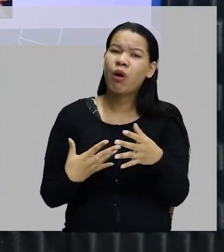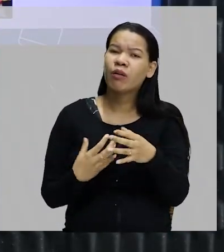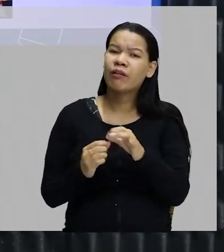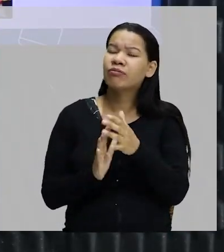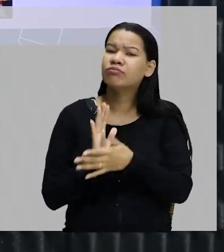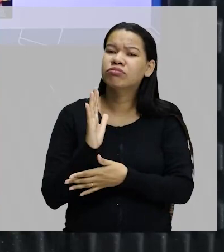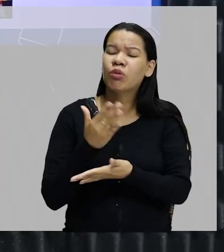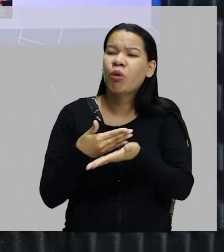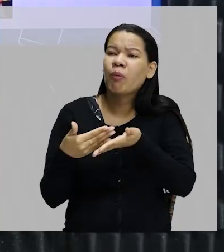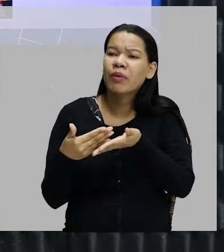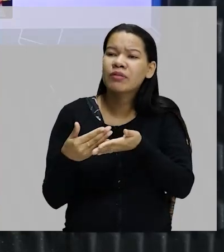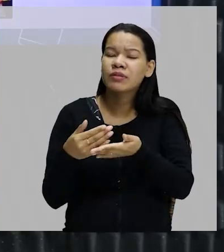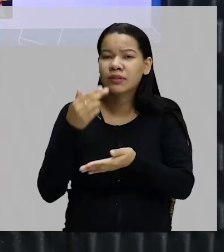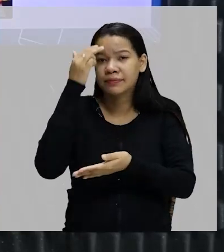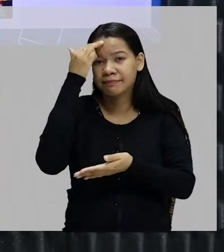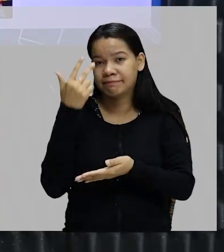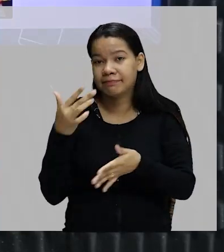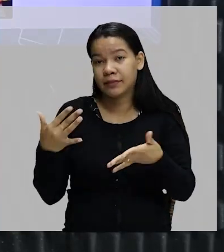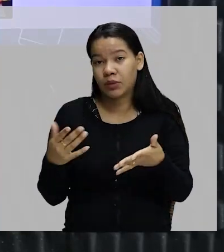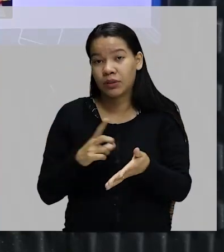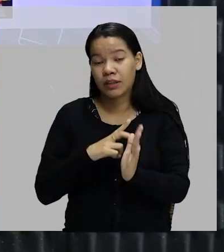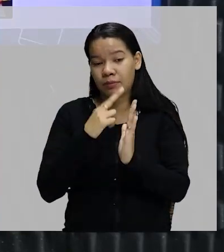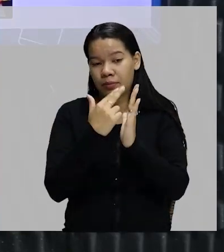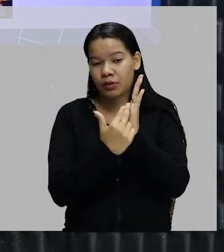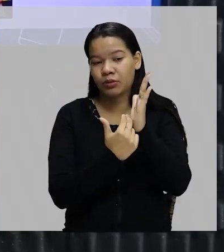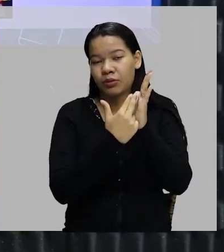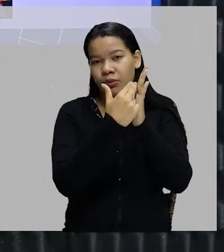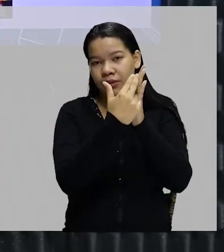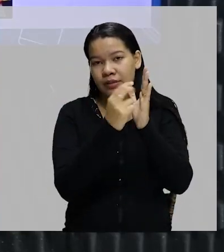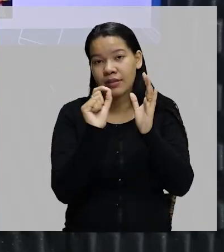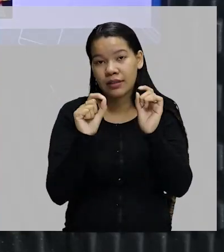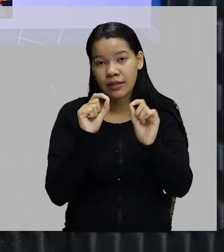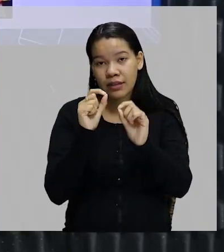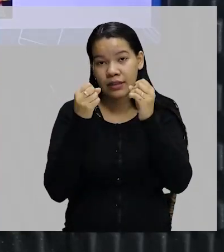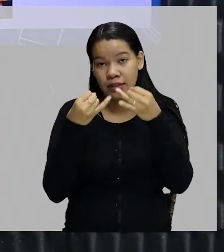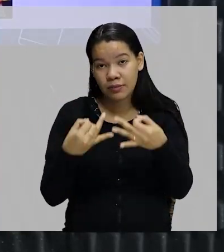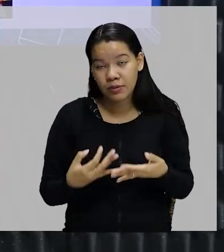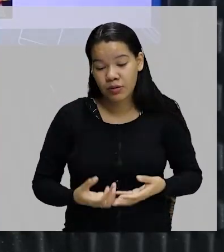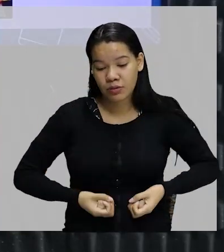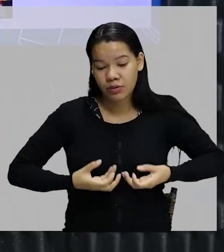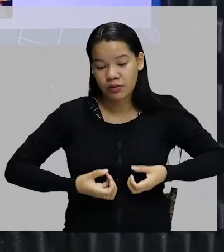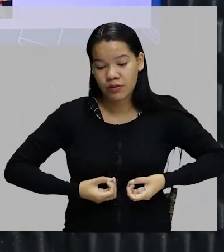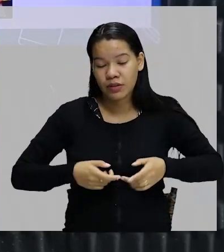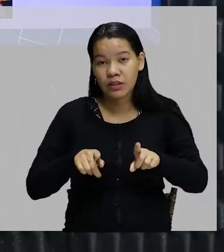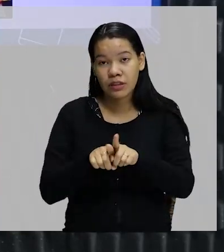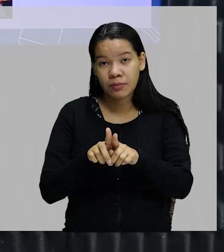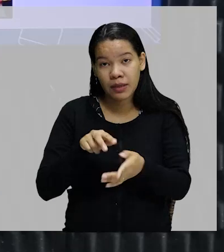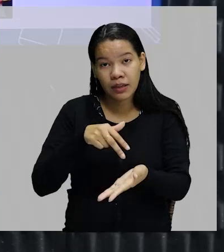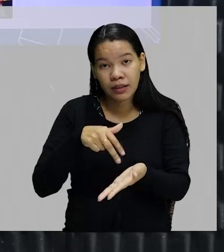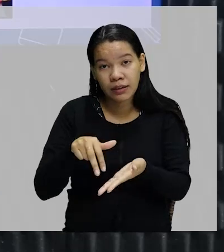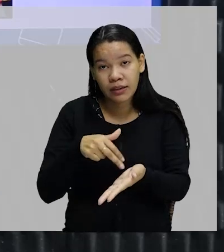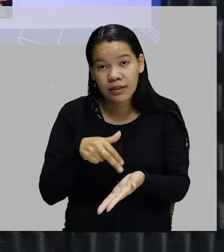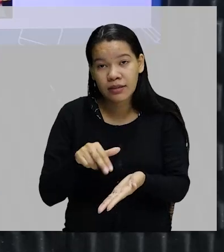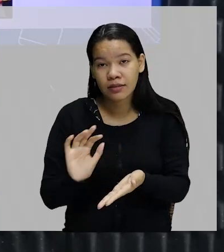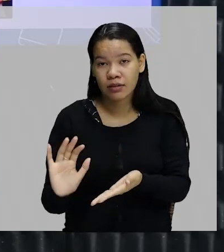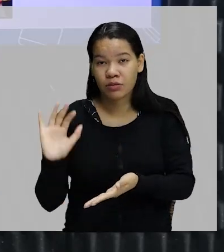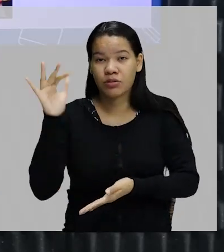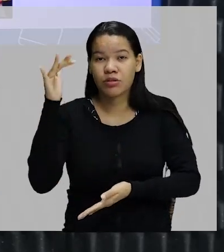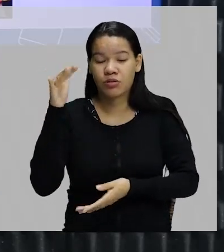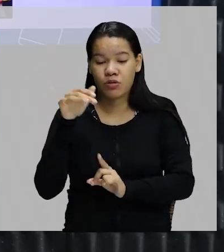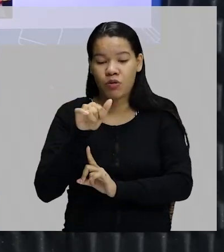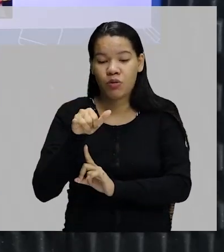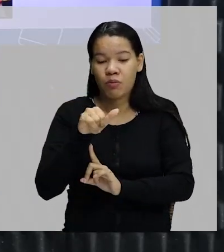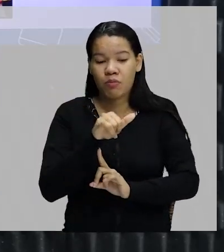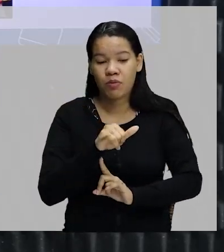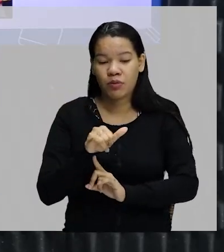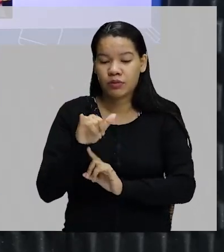rupestres que falam de manifestações, de danças ritualísticas que aconteciam onde o boi ele estava ali no centro